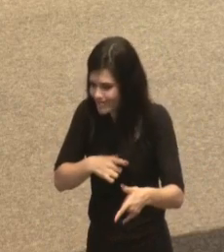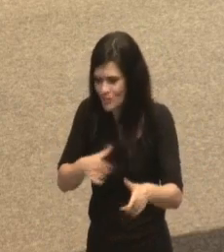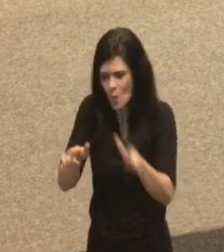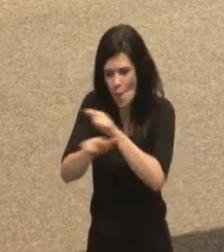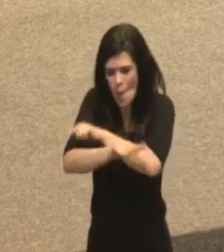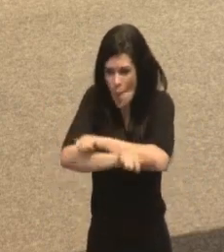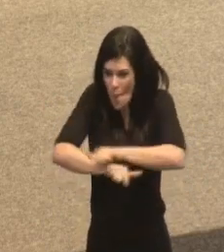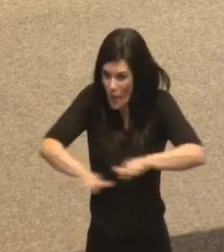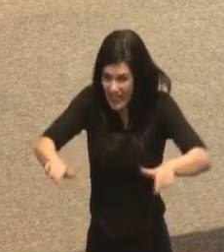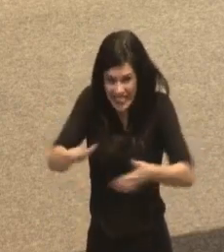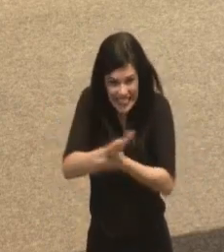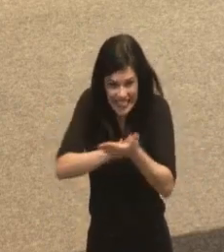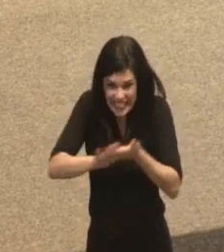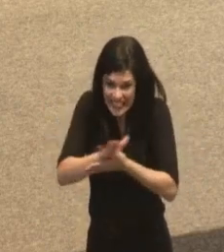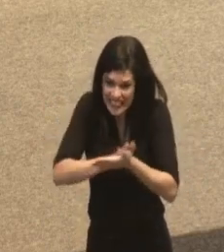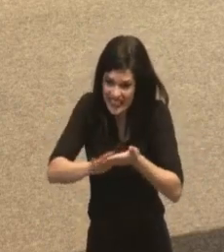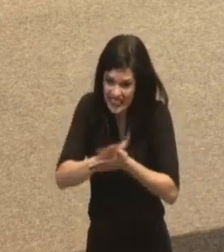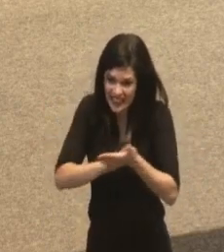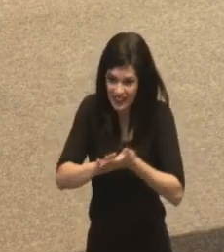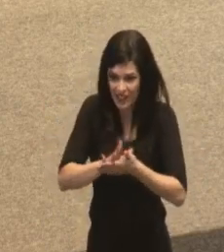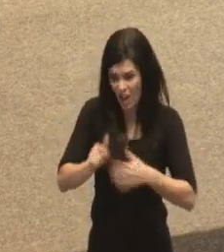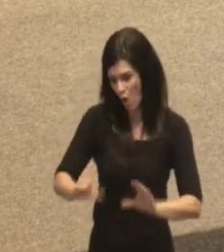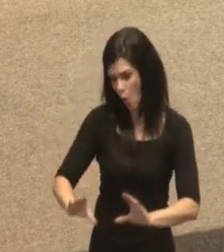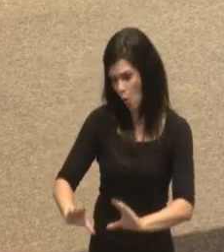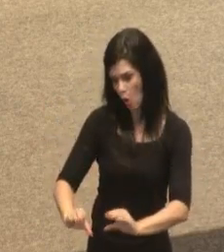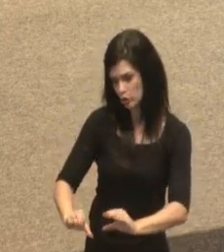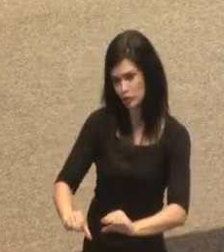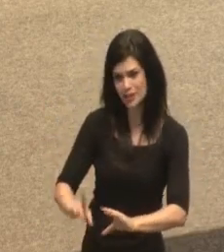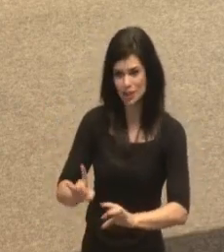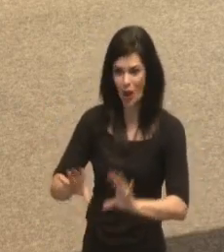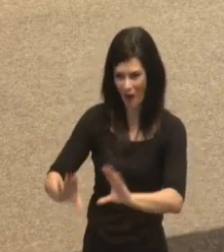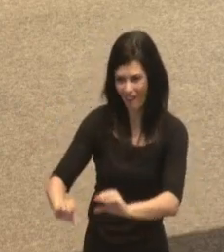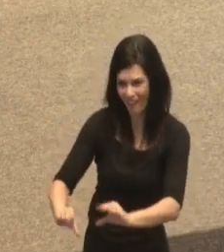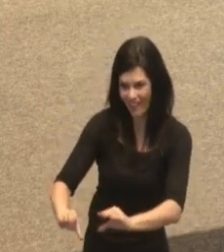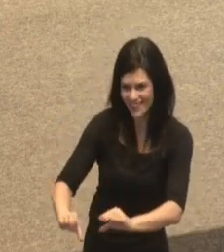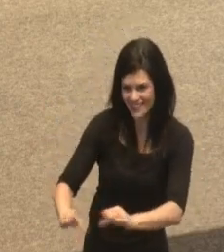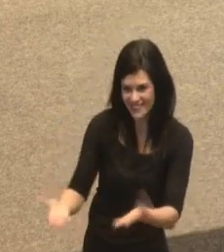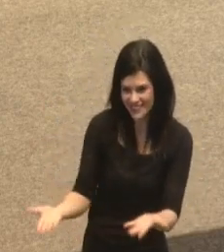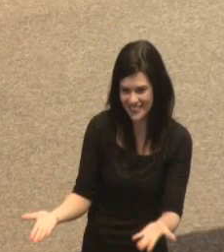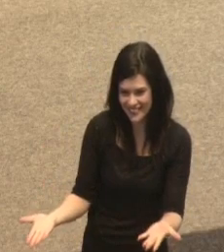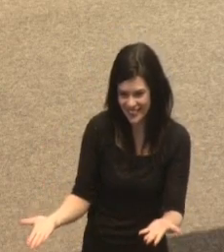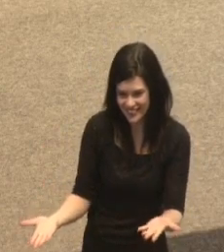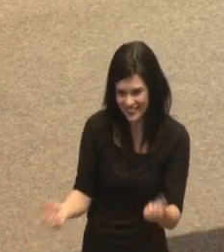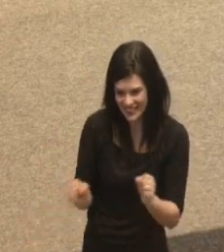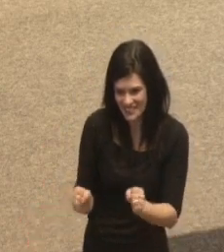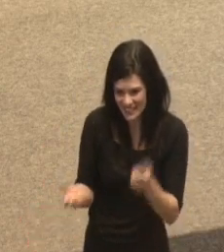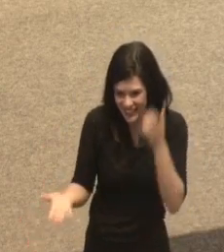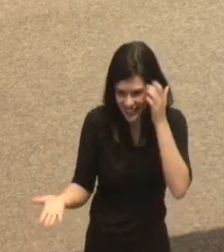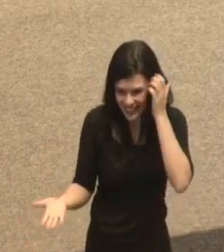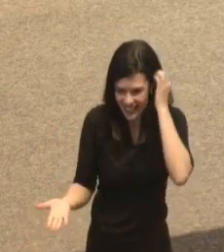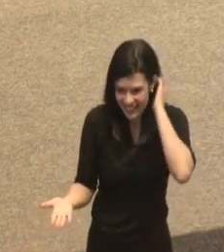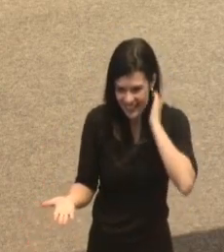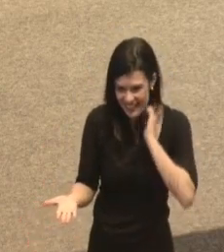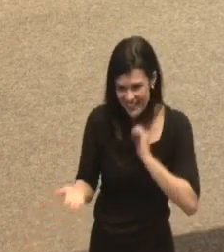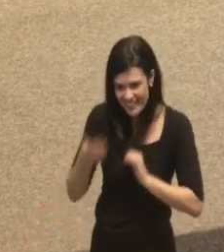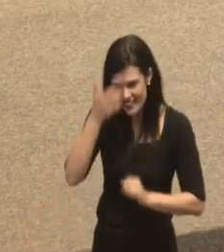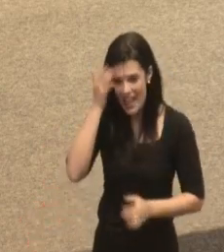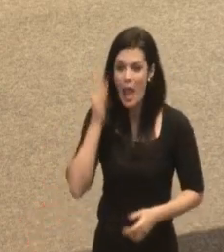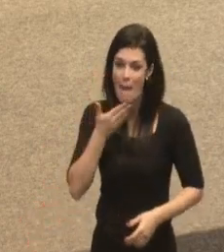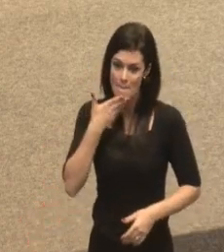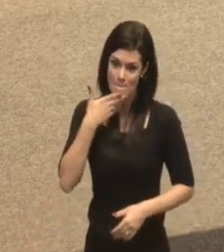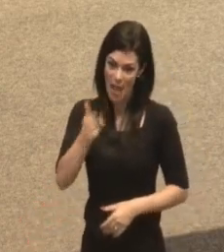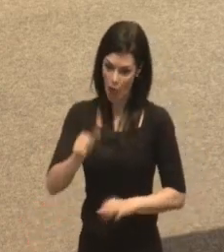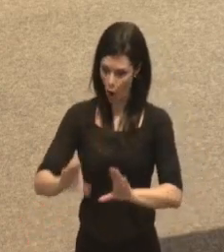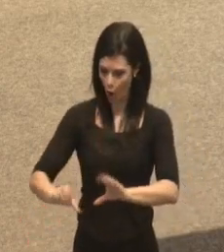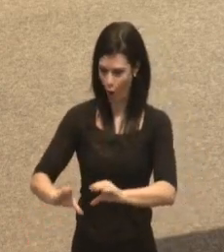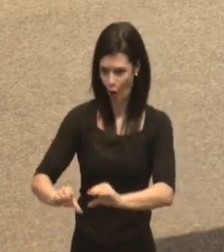falei, mas pelo menos põe um colchonete no corredor, porque se eu tivesse um parente na rua usando drogas, eu prefiro que ele esteja numa Cristolândia, num corredor, num